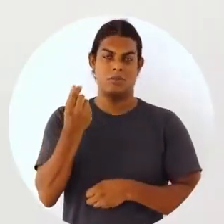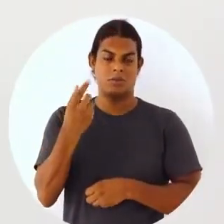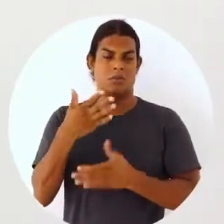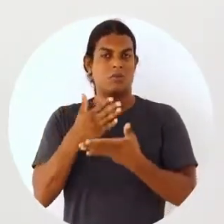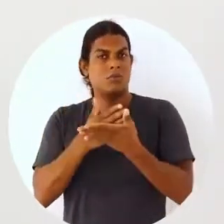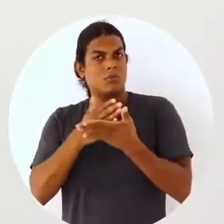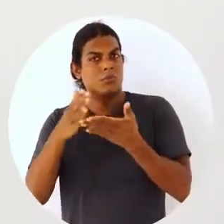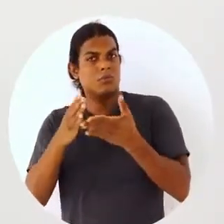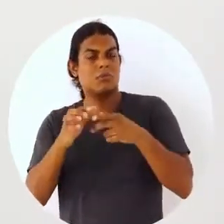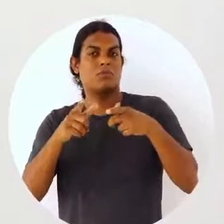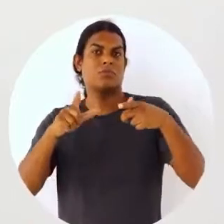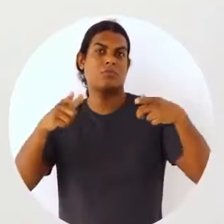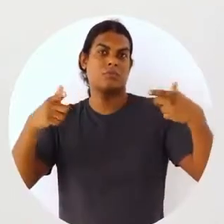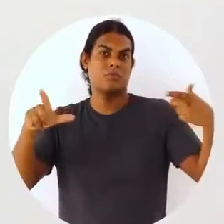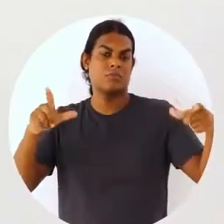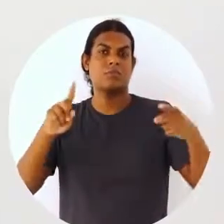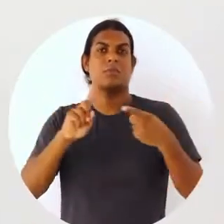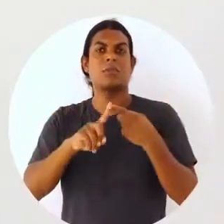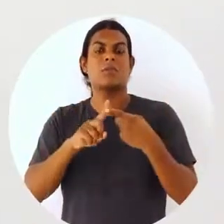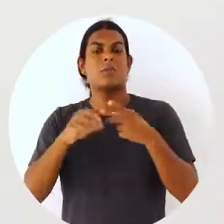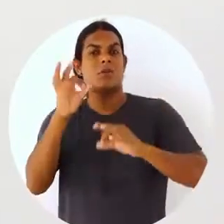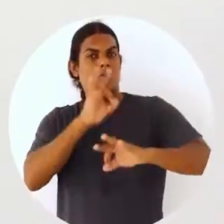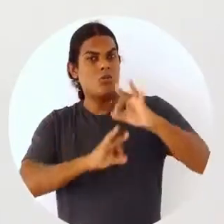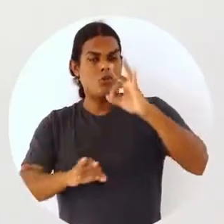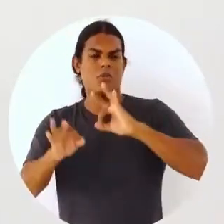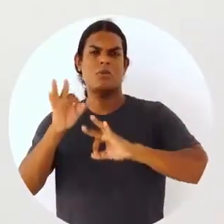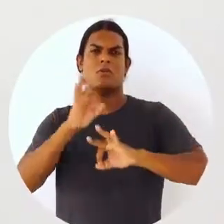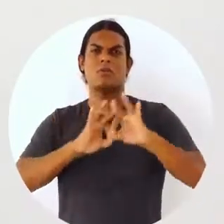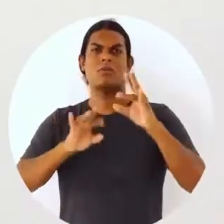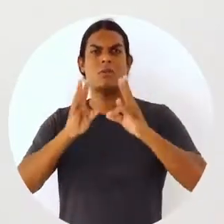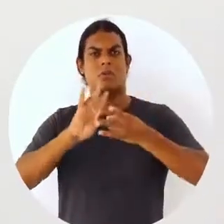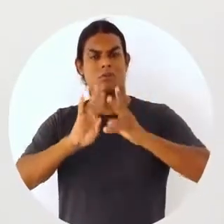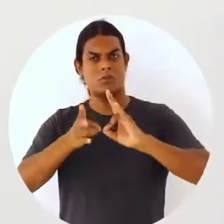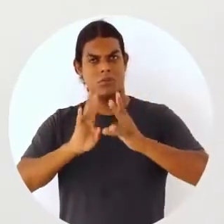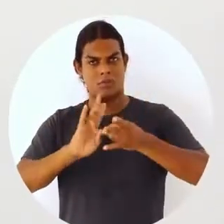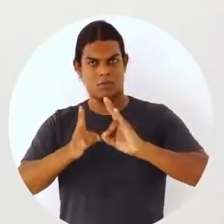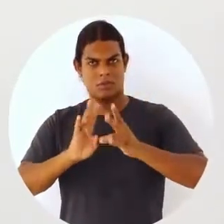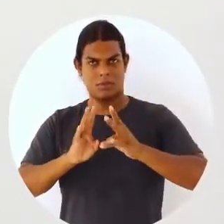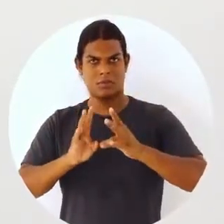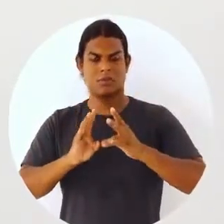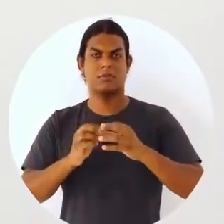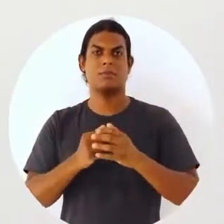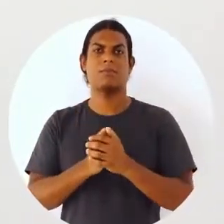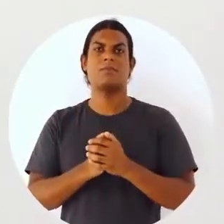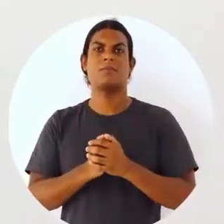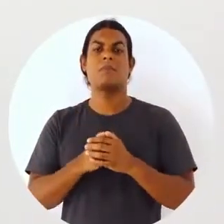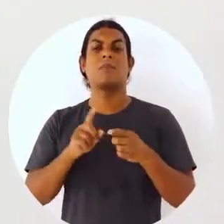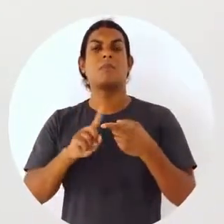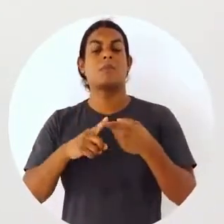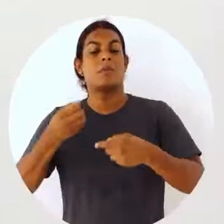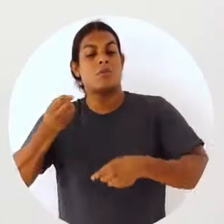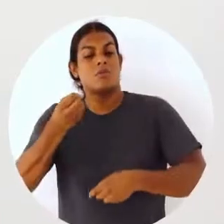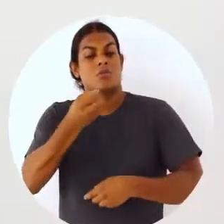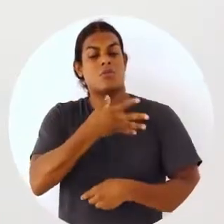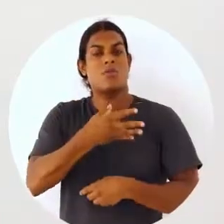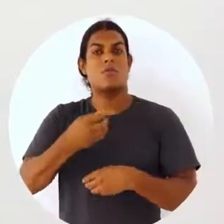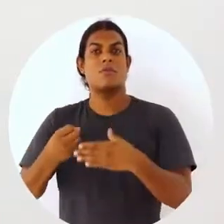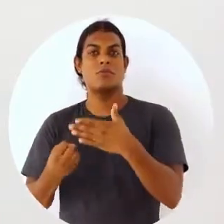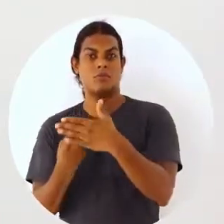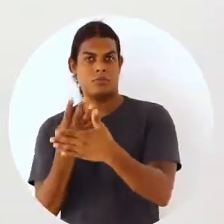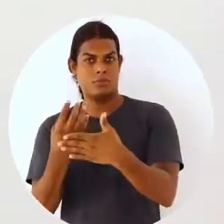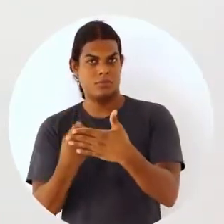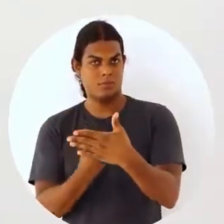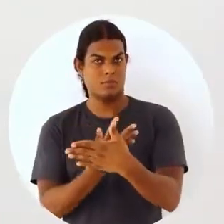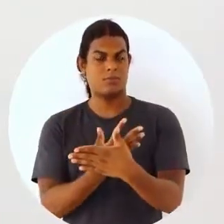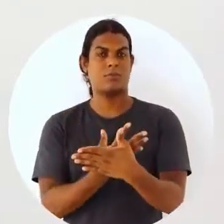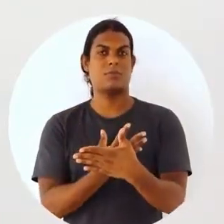fortalecer os seus estabelecimentos, certo? Depois investir na produção de novas formas de produção, e esse foi